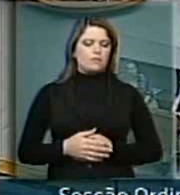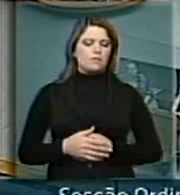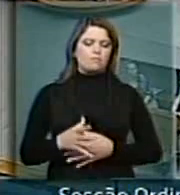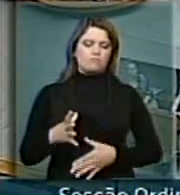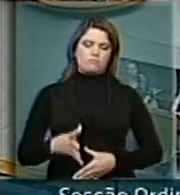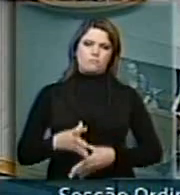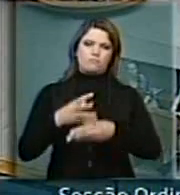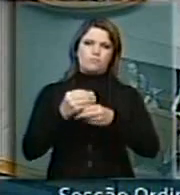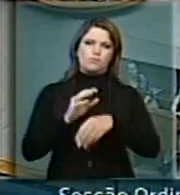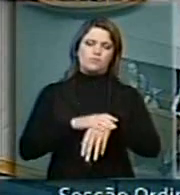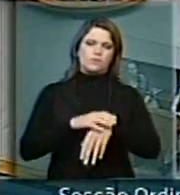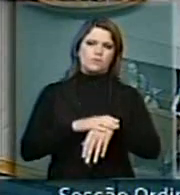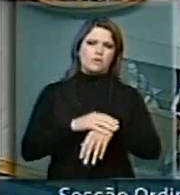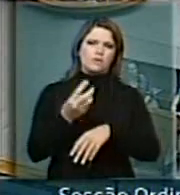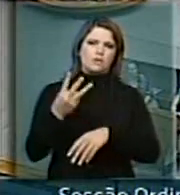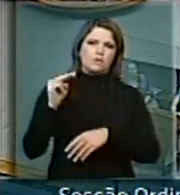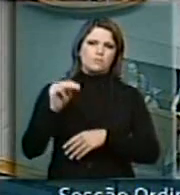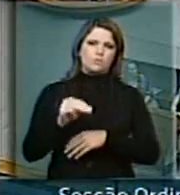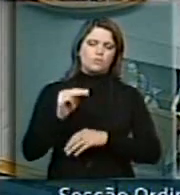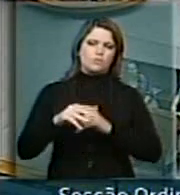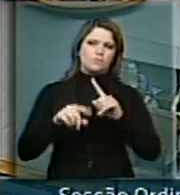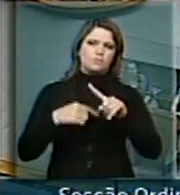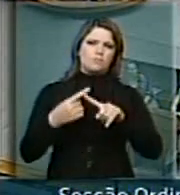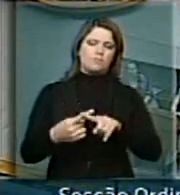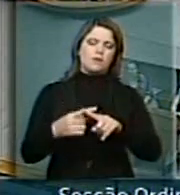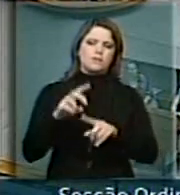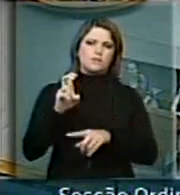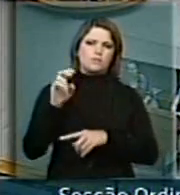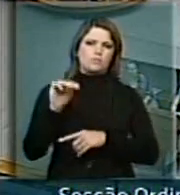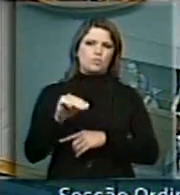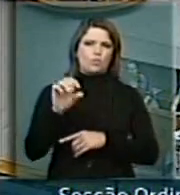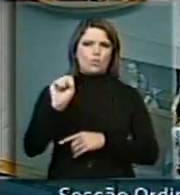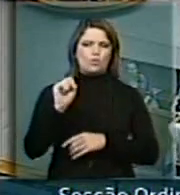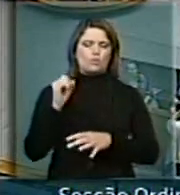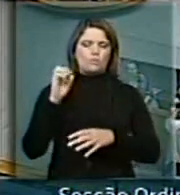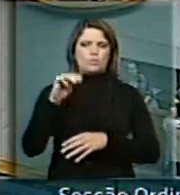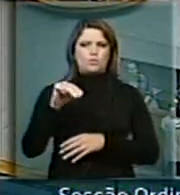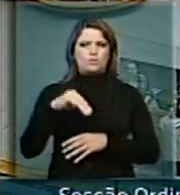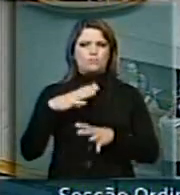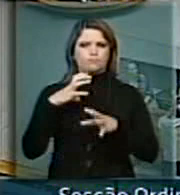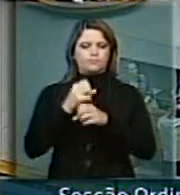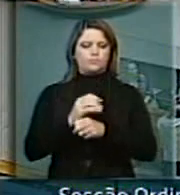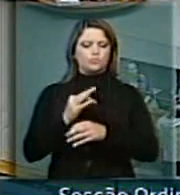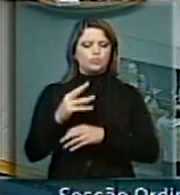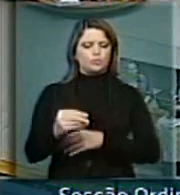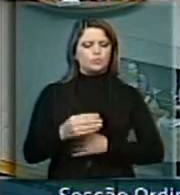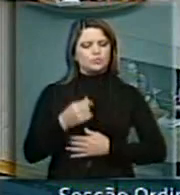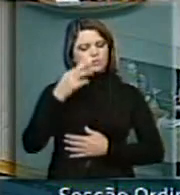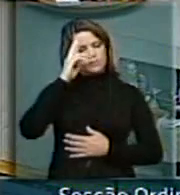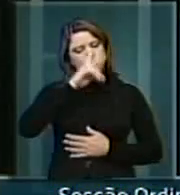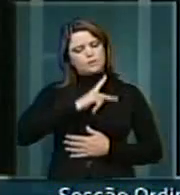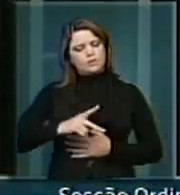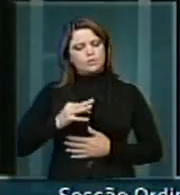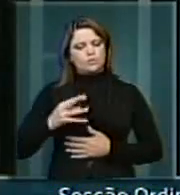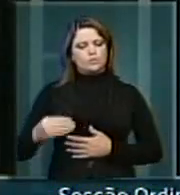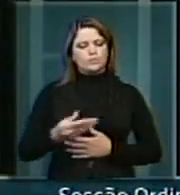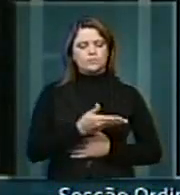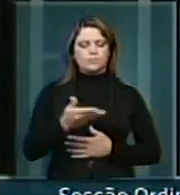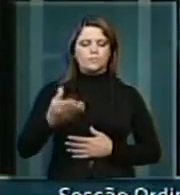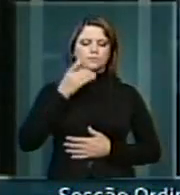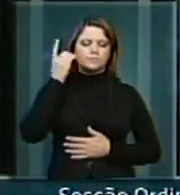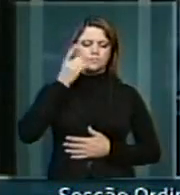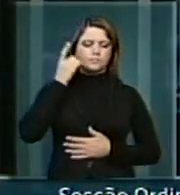Tomado o tempo. 3 minutos, Mara, mais 5 minutos, 8 minutos, Vossa Excelência tem. Senhor presidente, senhoras e senhores